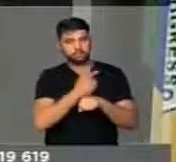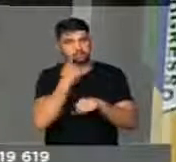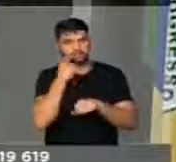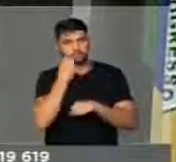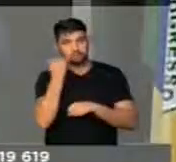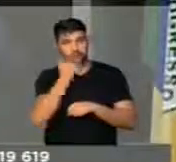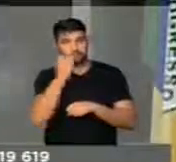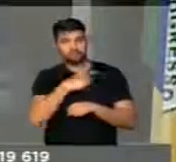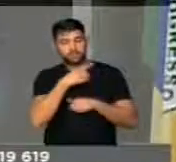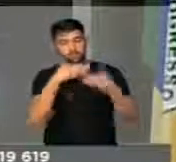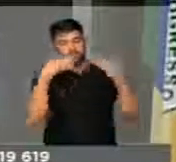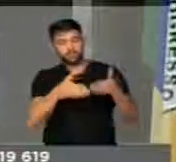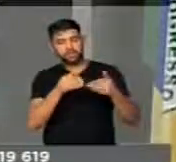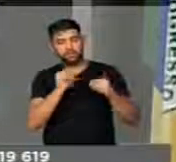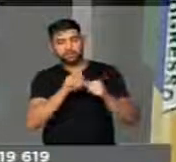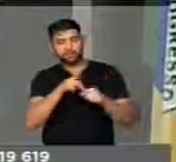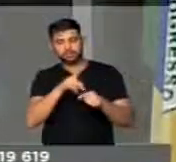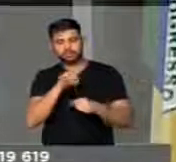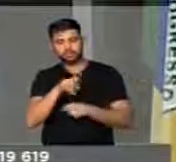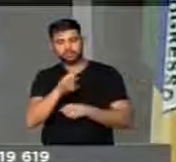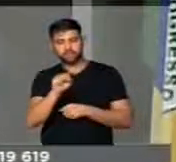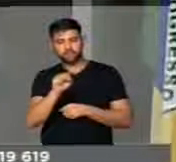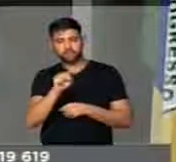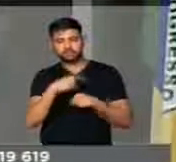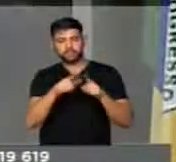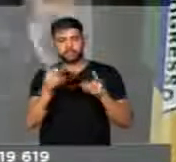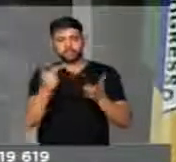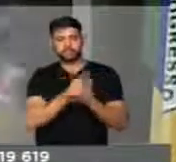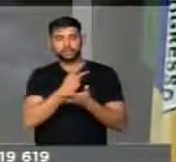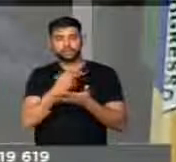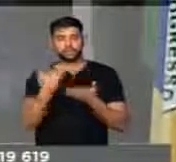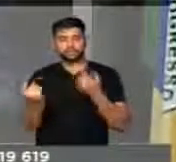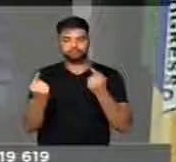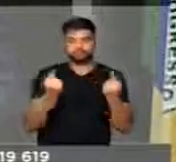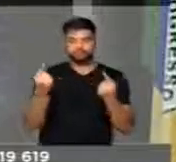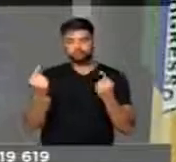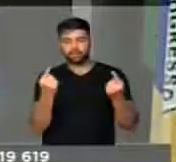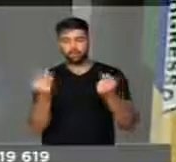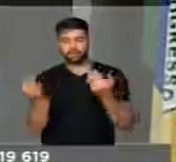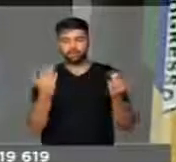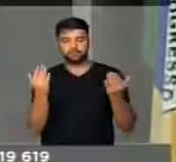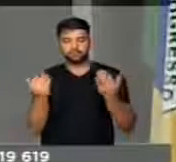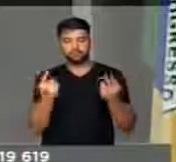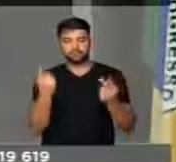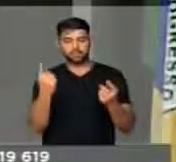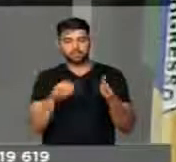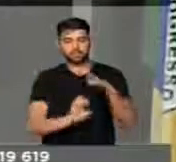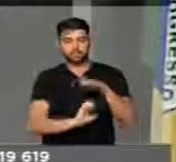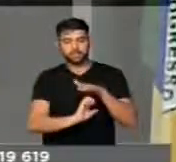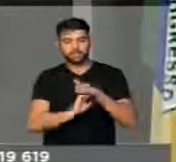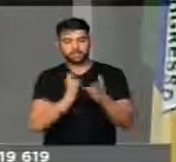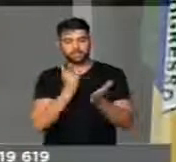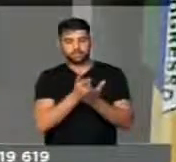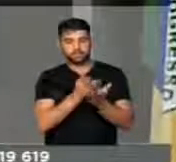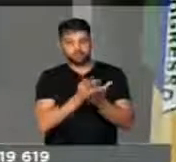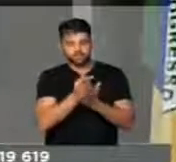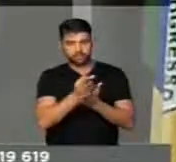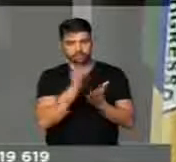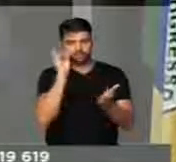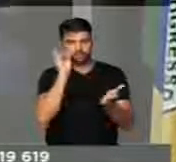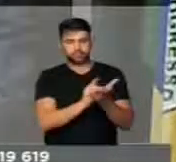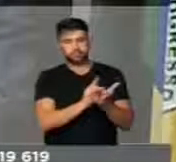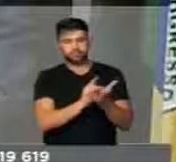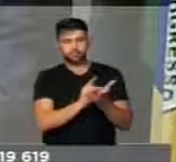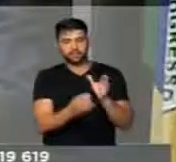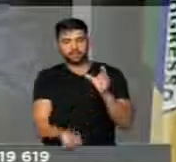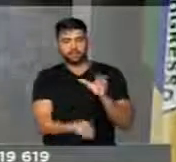vantajoso participar, é o caso da Petrobras. Mas acontece que tanto num caso quanto no outro, a empresa tem que seguir o desiderato